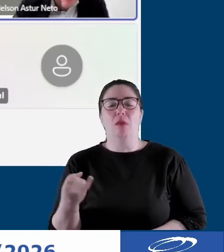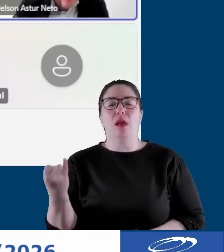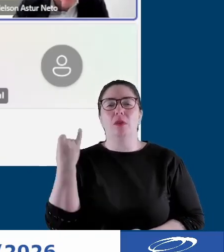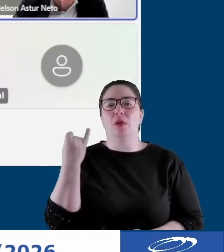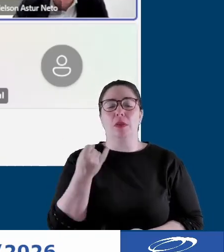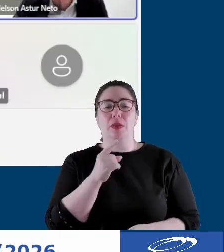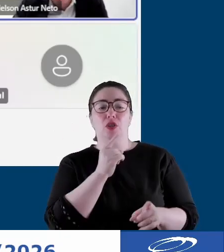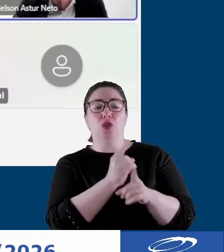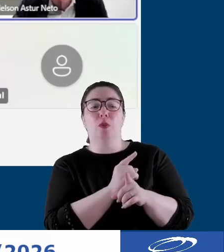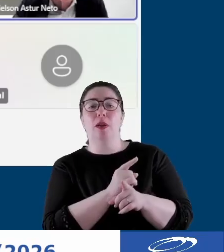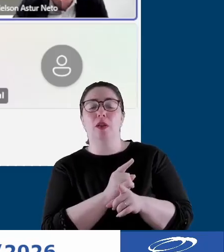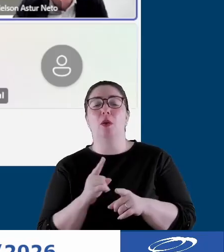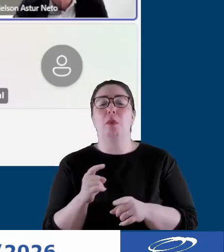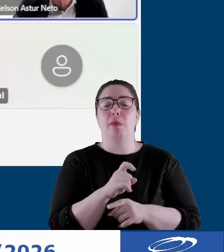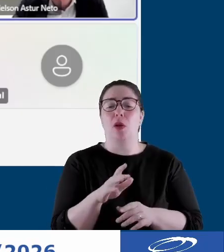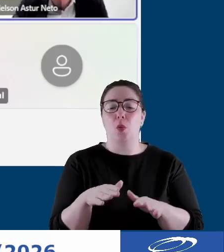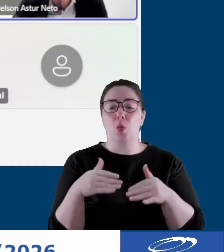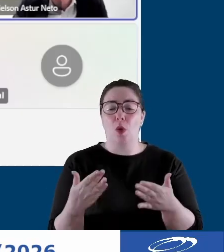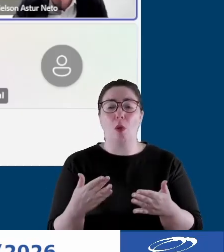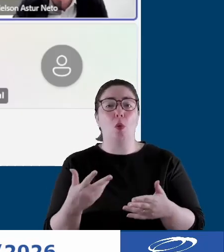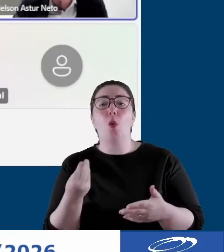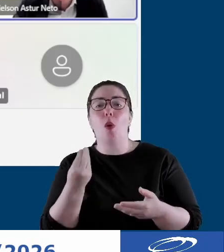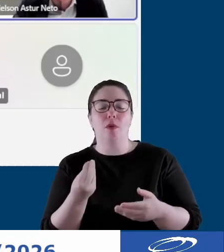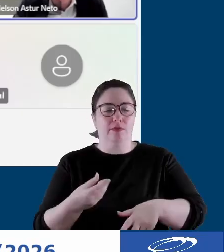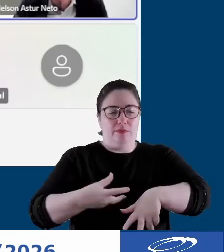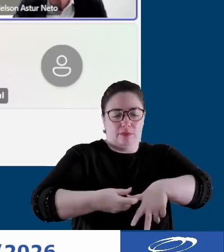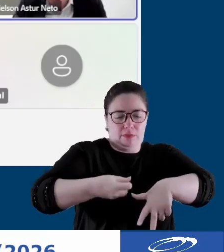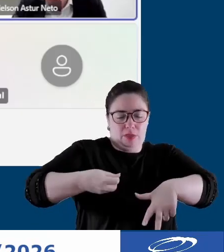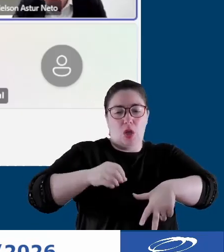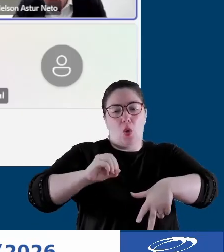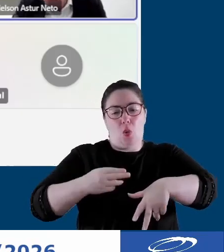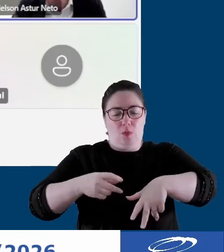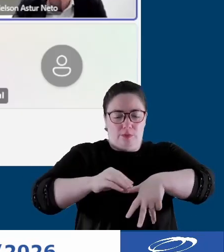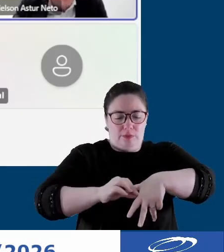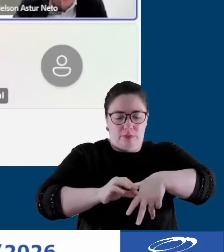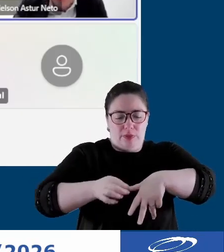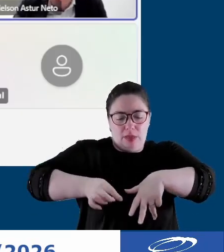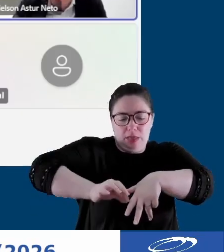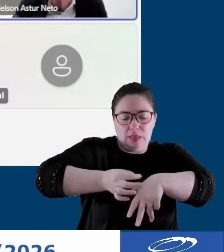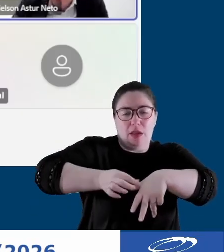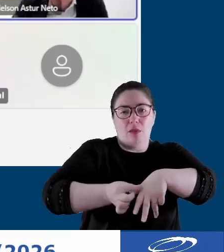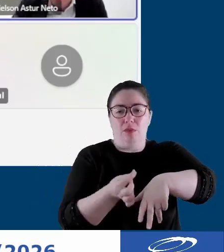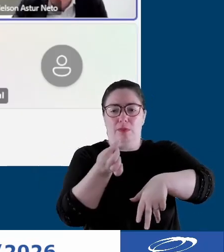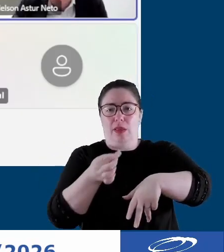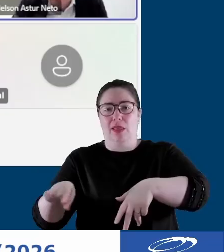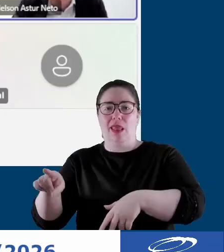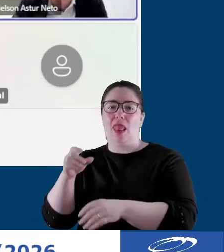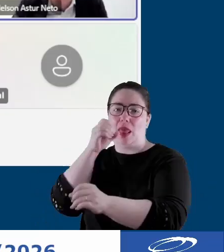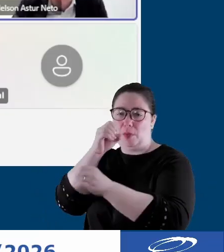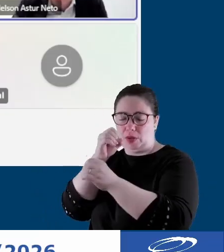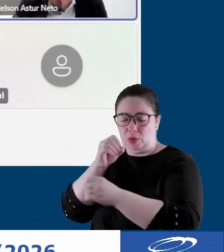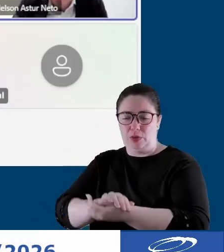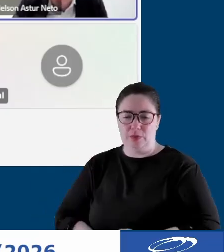E as tradicionais culturas. A limpeza e desbridamento, ela não deve ser econômica, uma vez que você abre